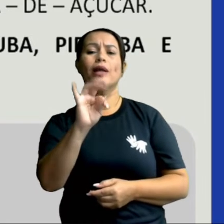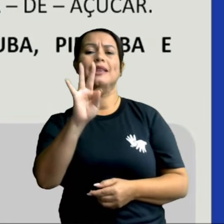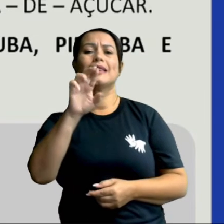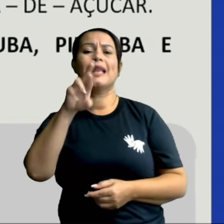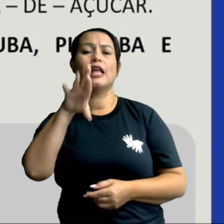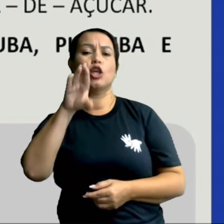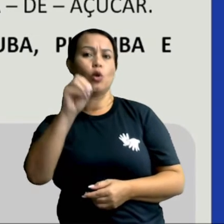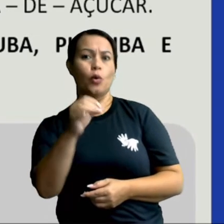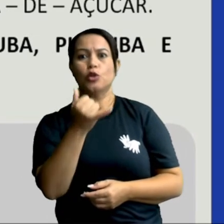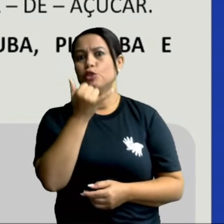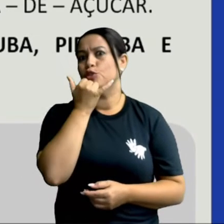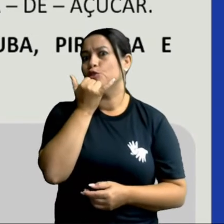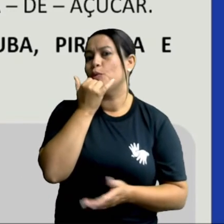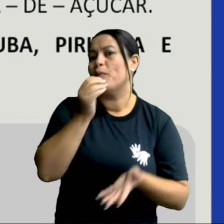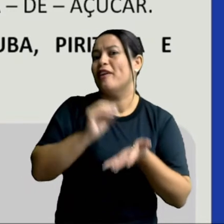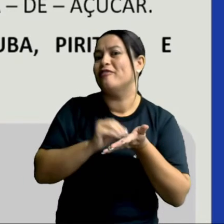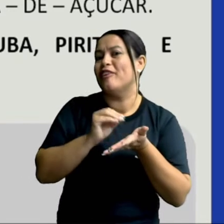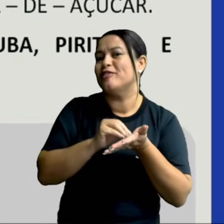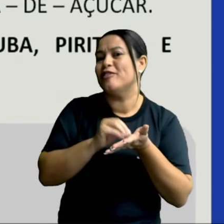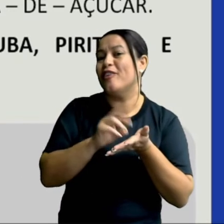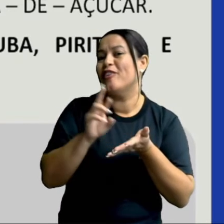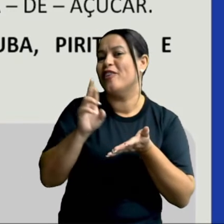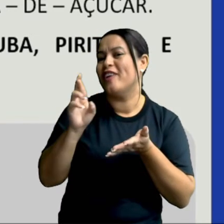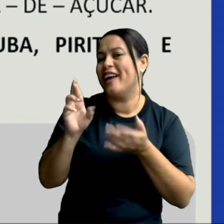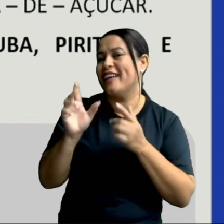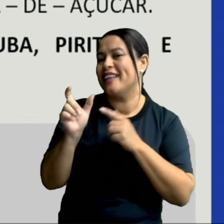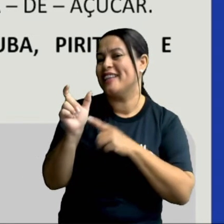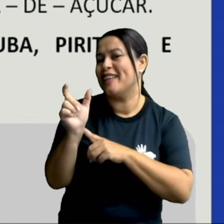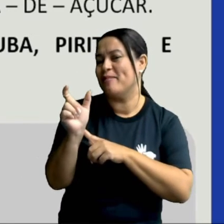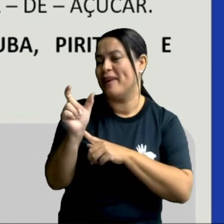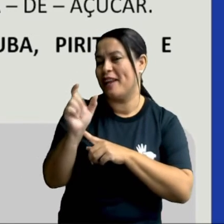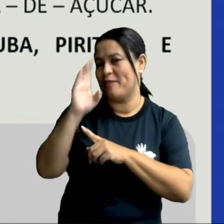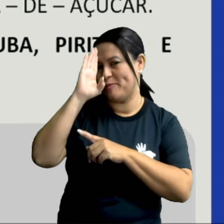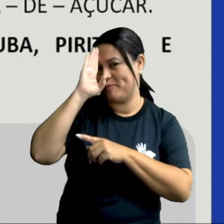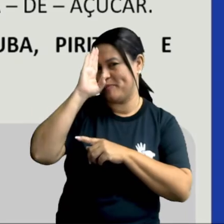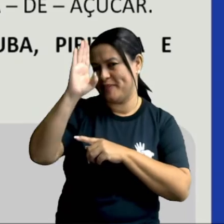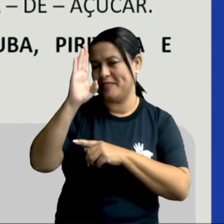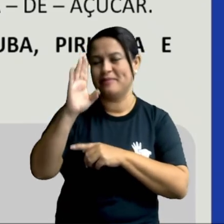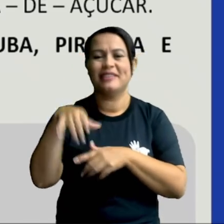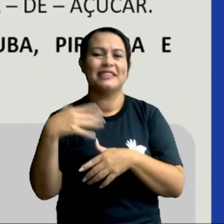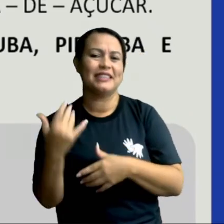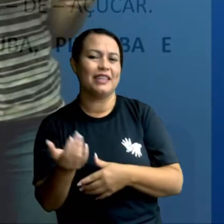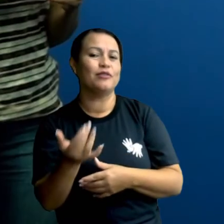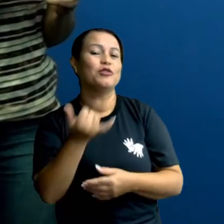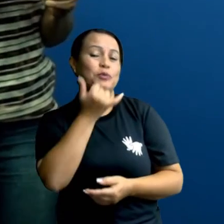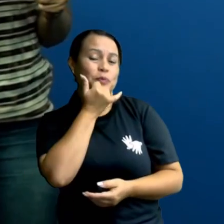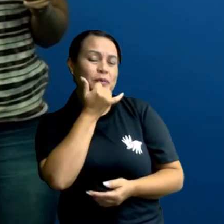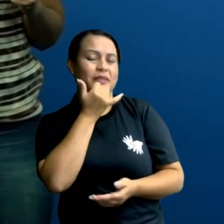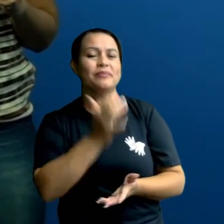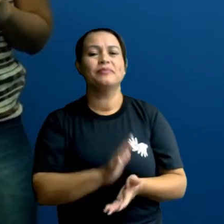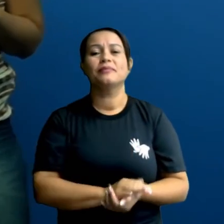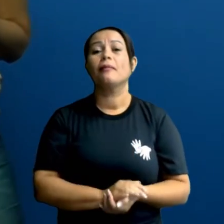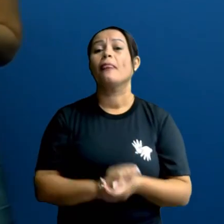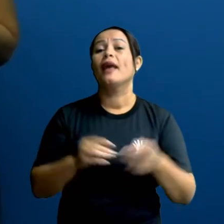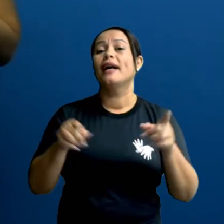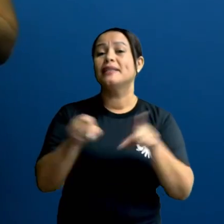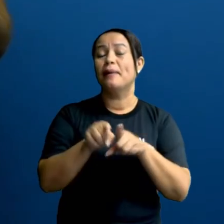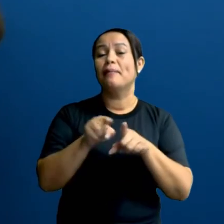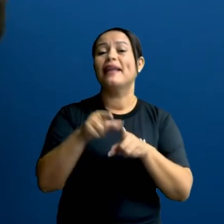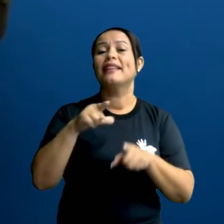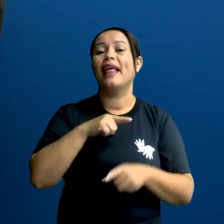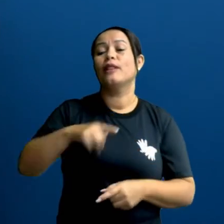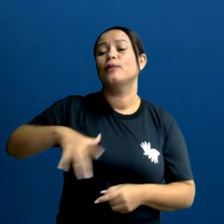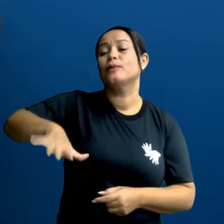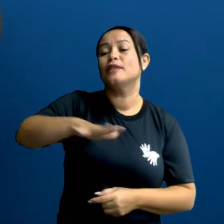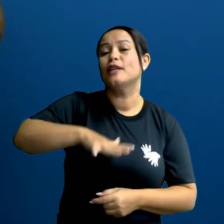Gente, desculpa, faltou aqui o R na palavra principais, tá? Releva aí. No setor industrial, nós